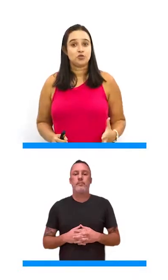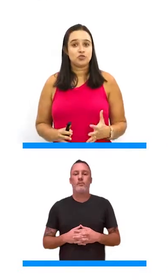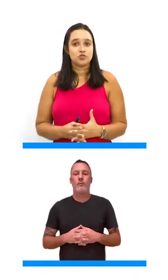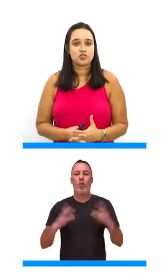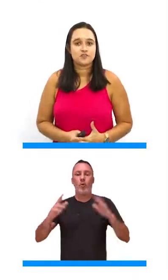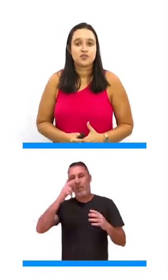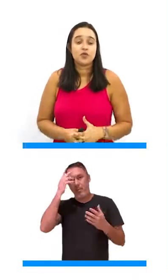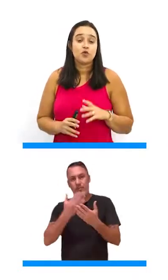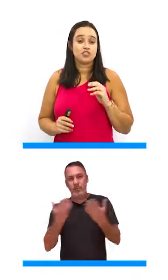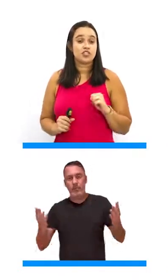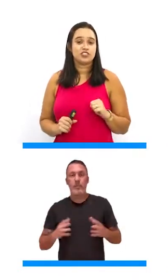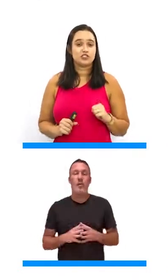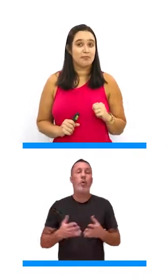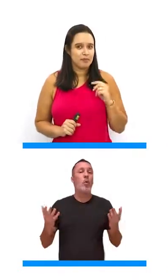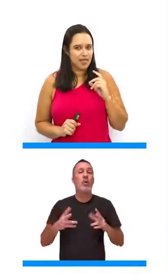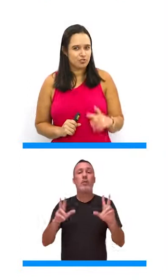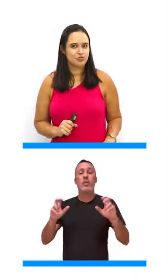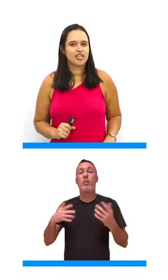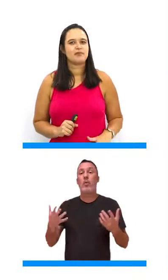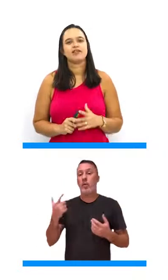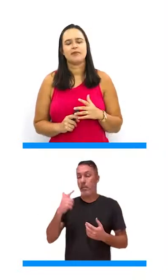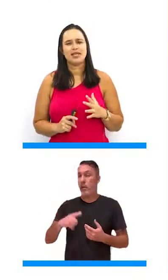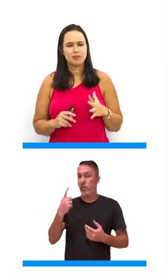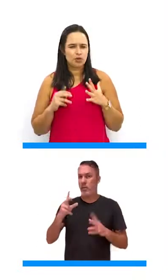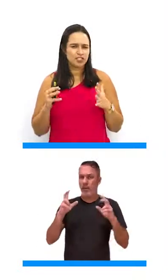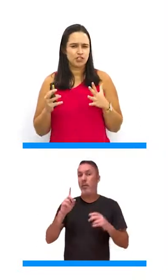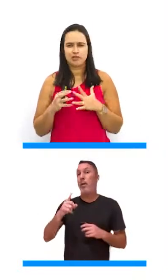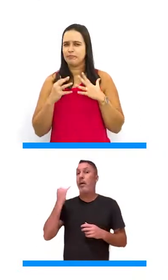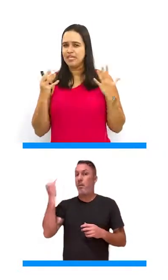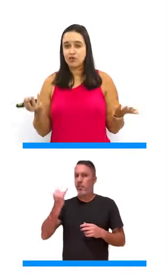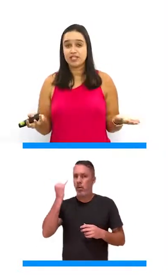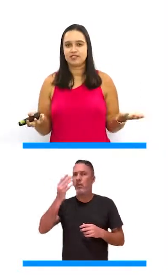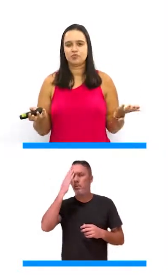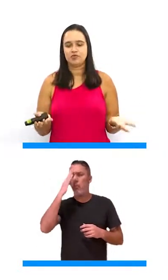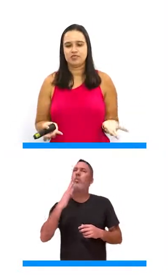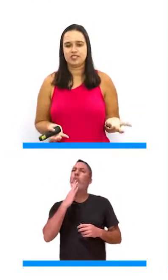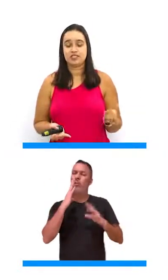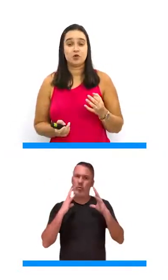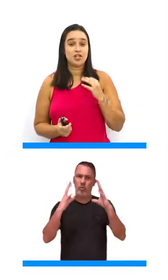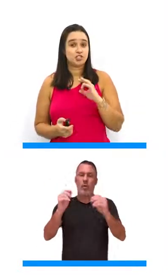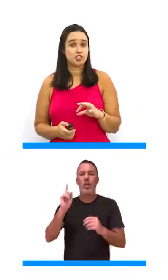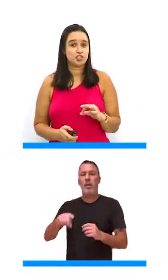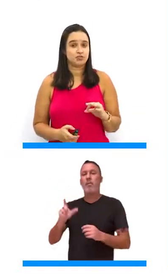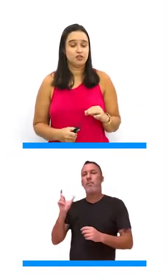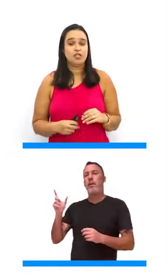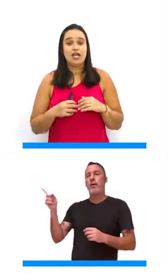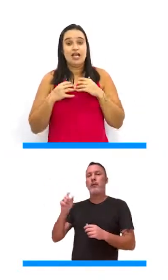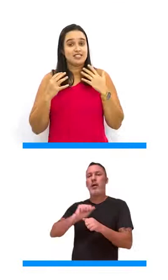Olá a todos! Hoje a gente vai para mais um tema que é bem importante, é bem conhecido por vocês, que é o